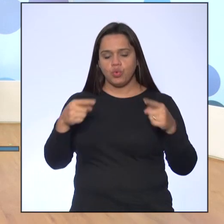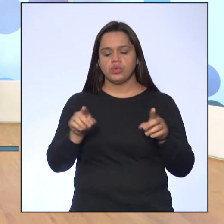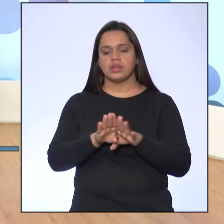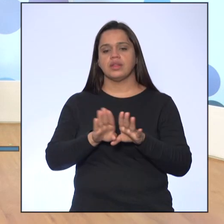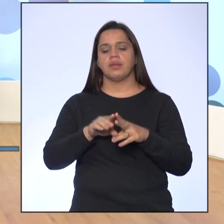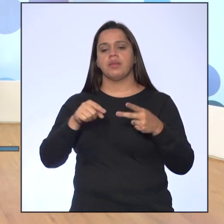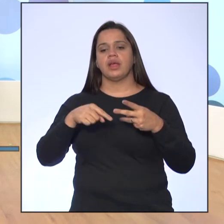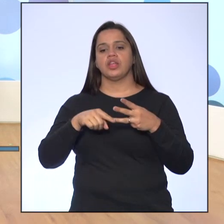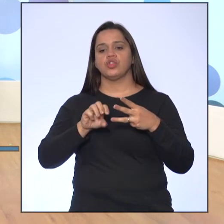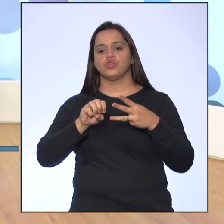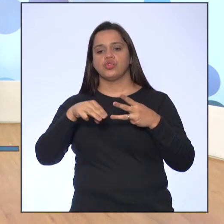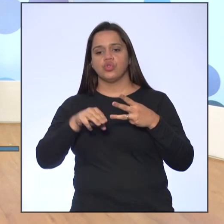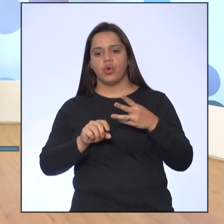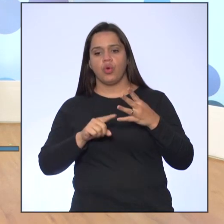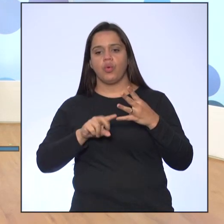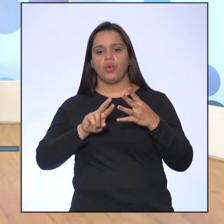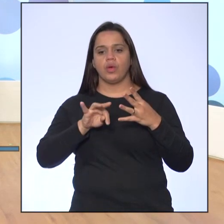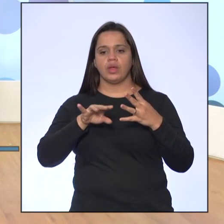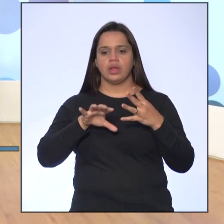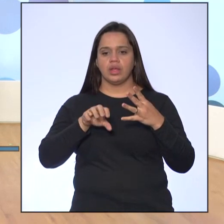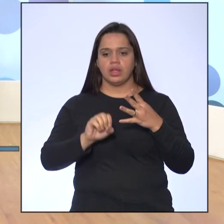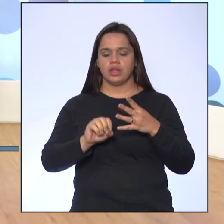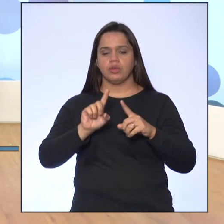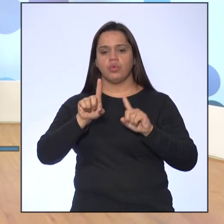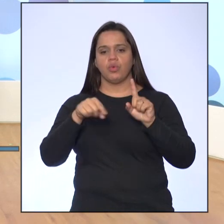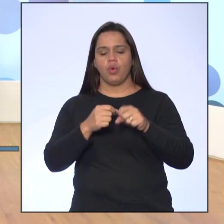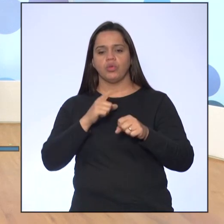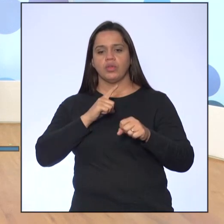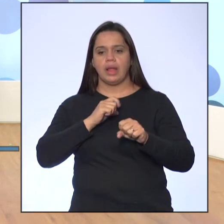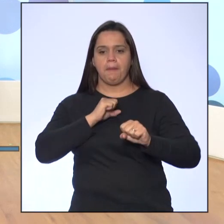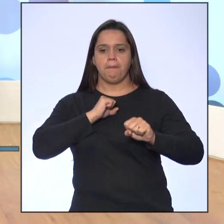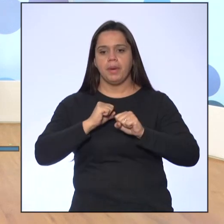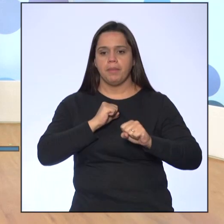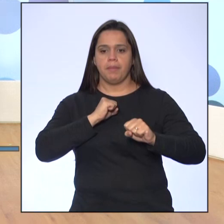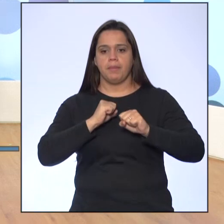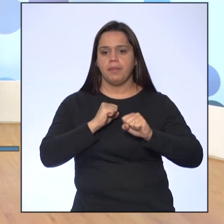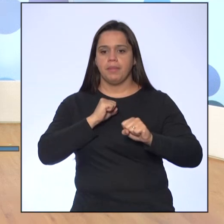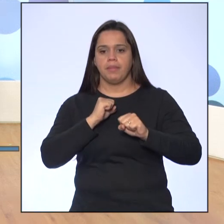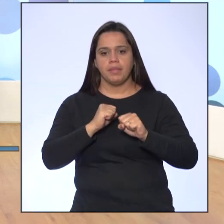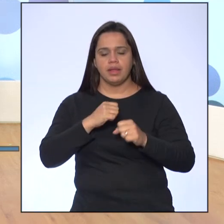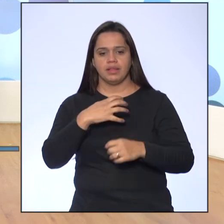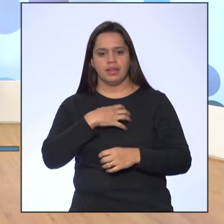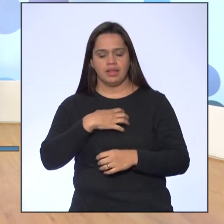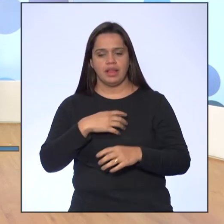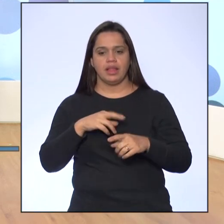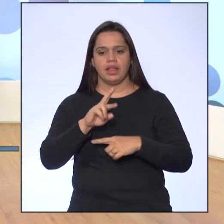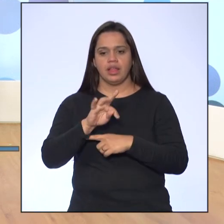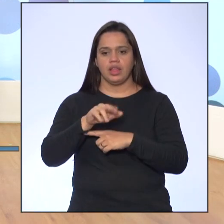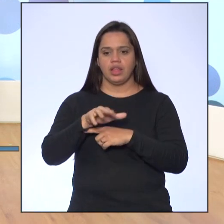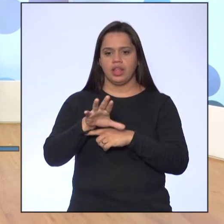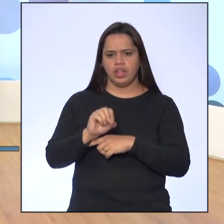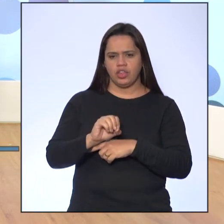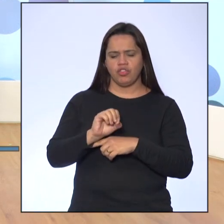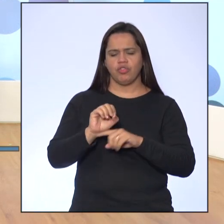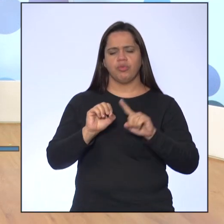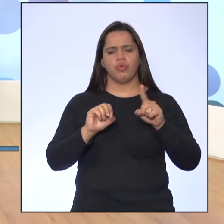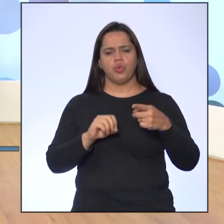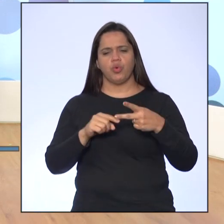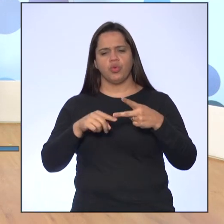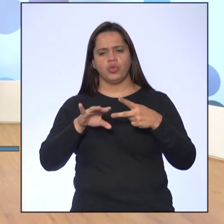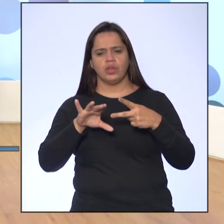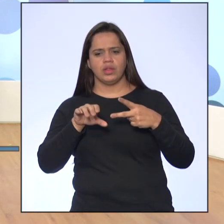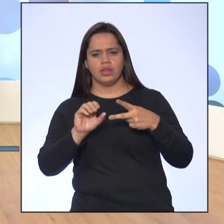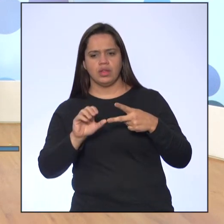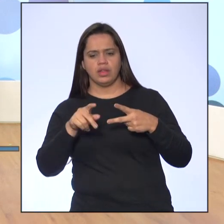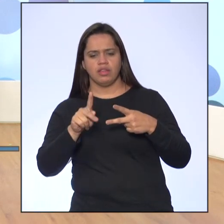ritmos e partitura. O Cauã, a batida tem um ritmo beat para o Cauã. O Nick, tem como juntar agudo com